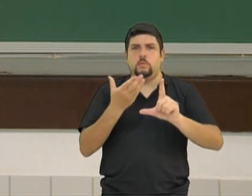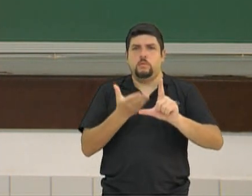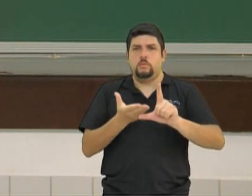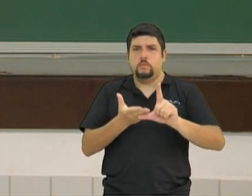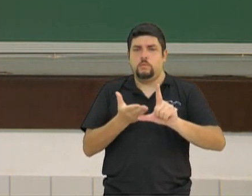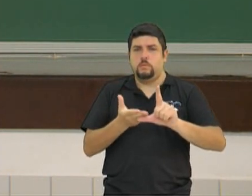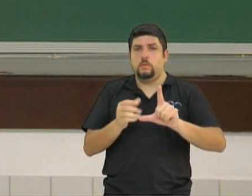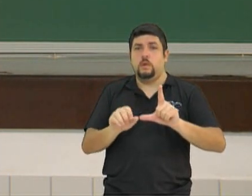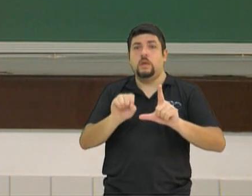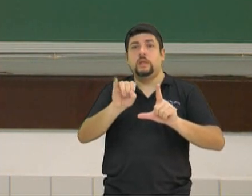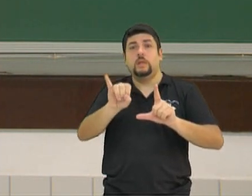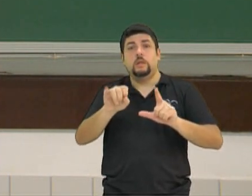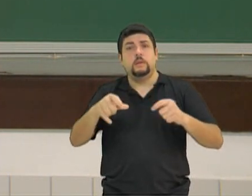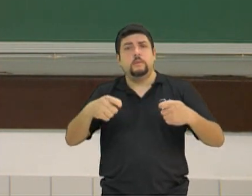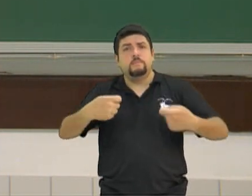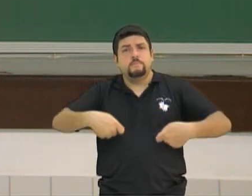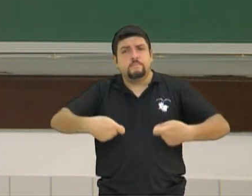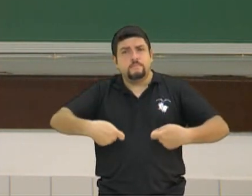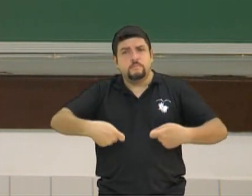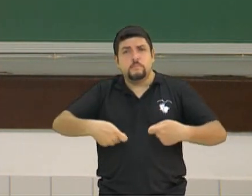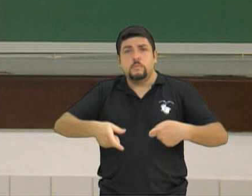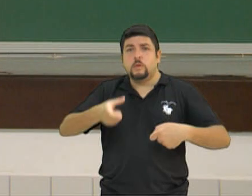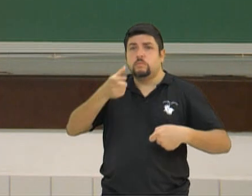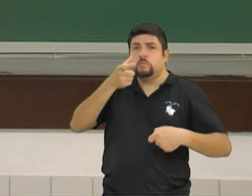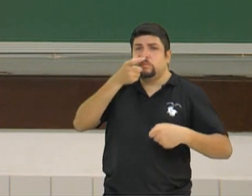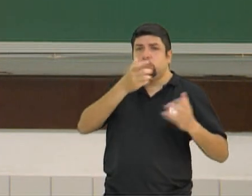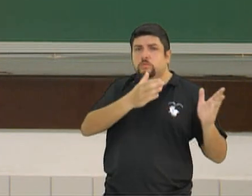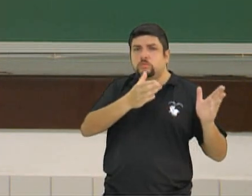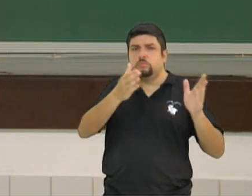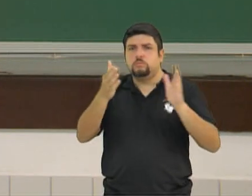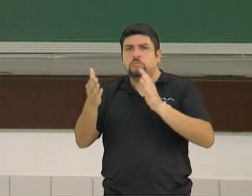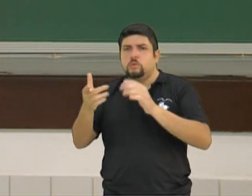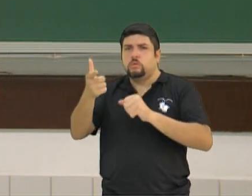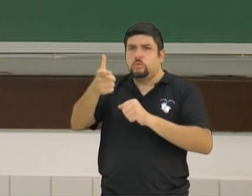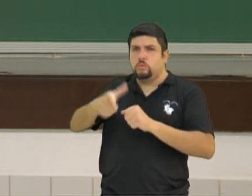preciso, assistam novamente a aula. A gente não deixa acumular dúvida.